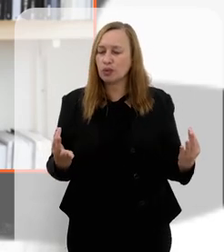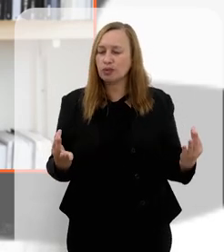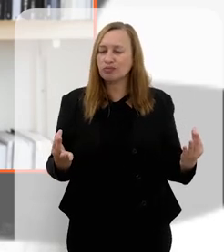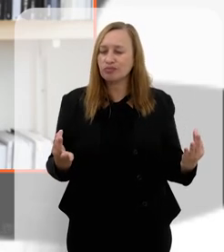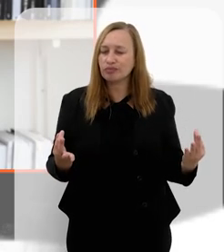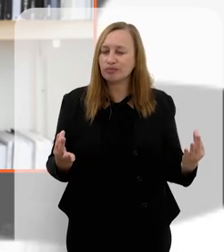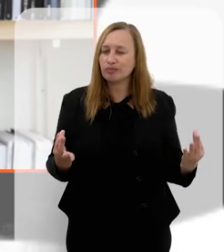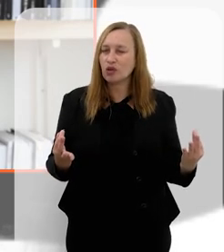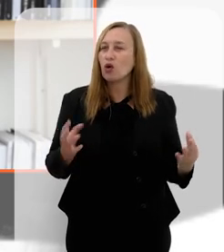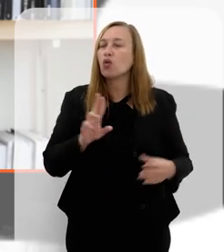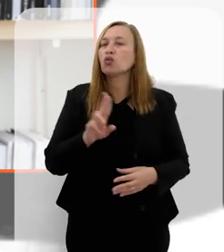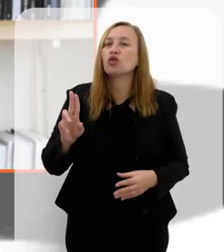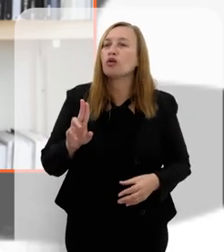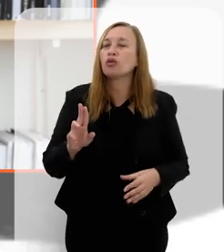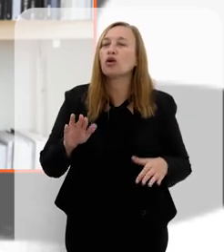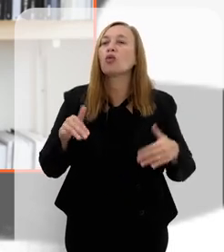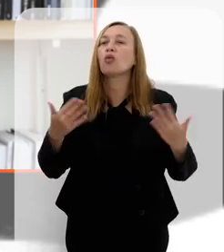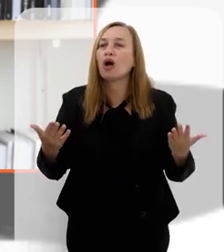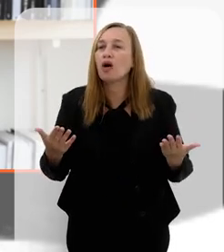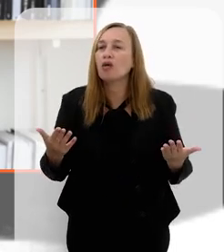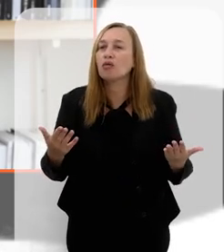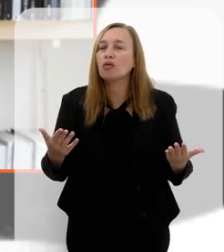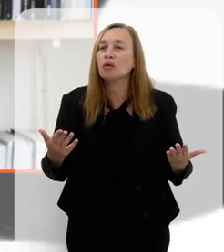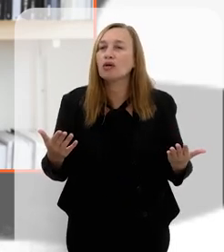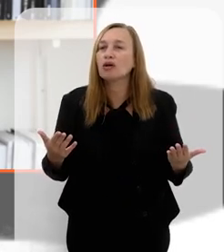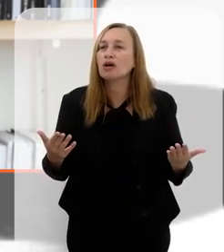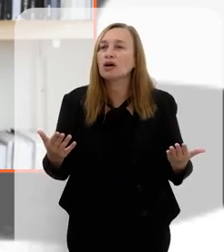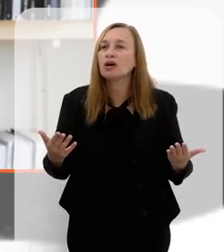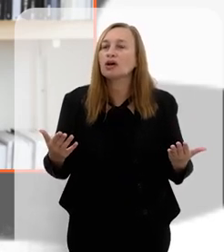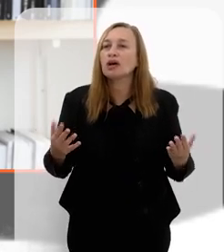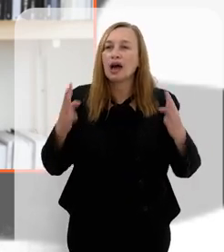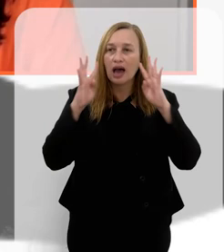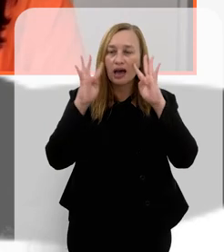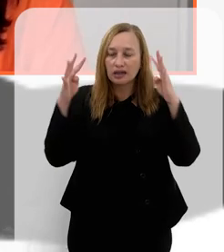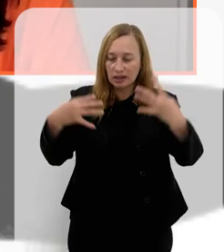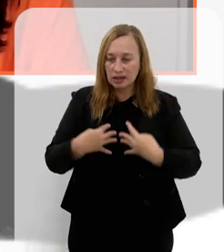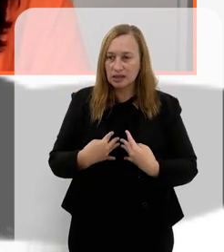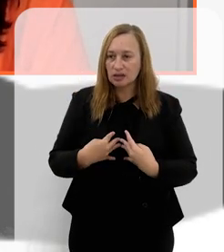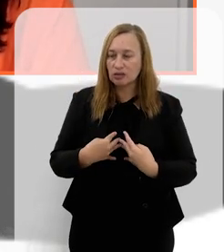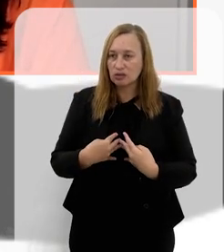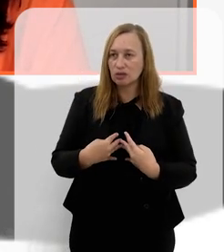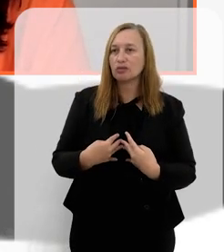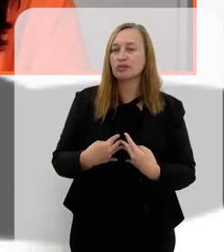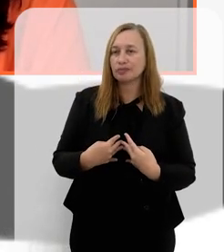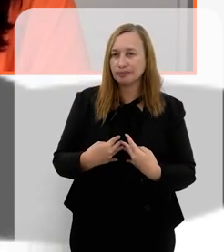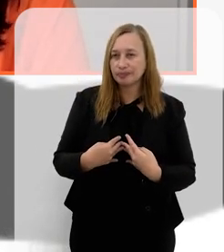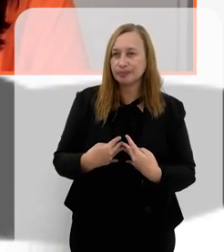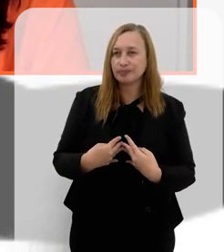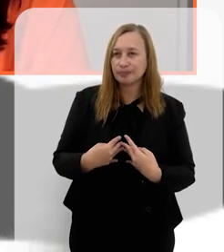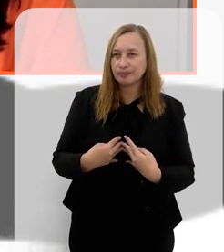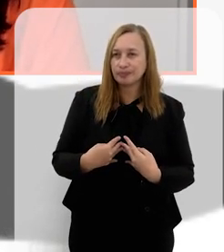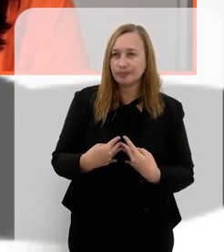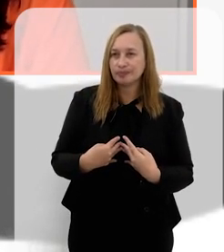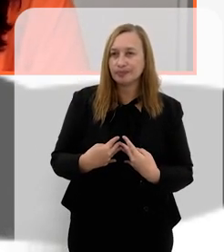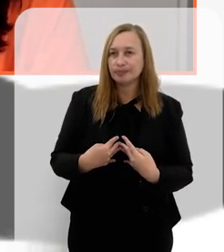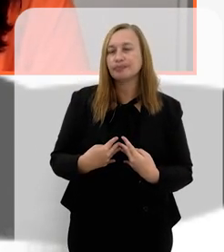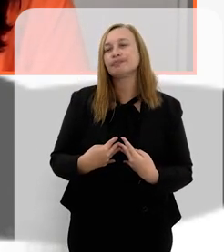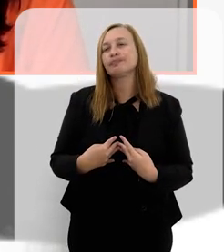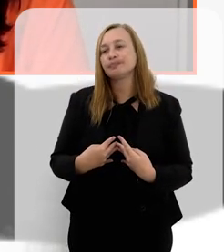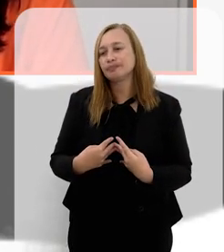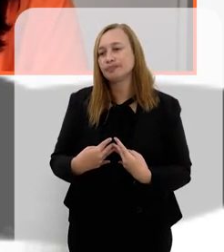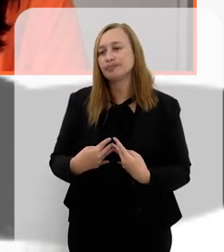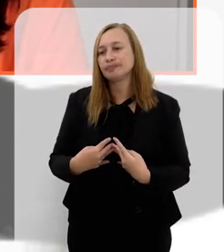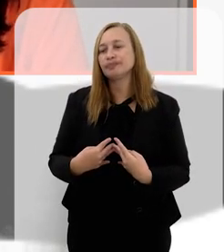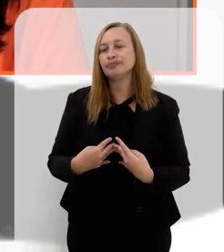de meditação que você chama de como? Como é que é o nome que você deu à meditação? Atenção plena, plena atenção.